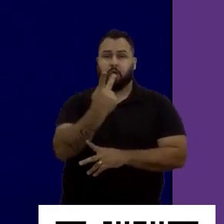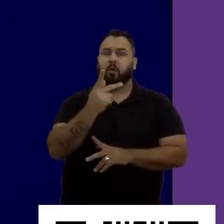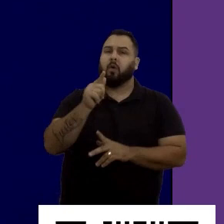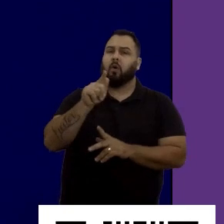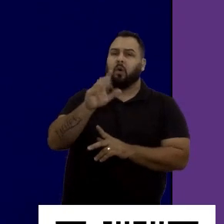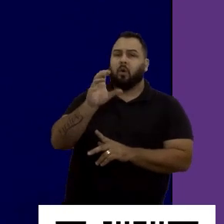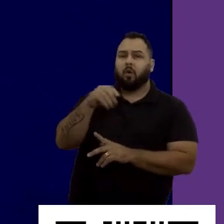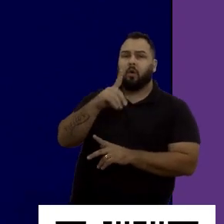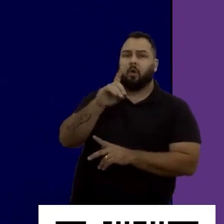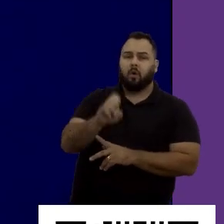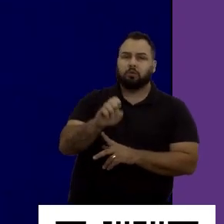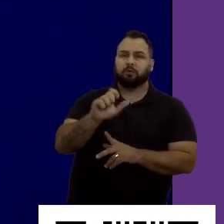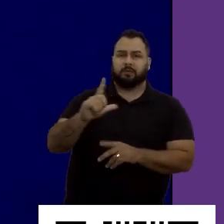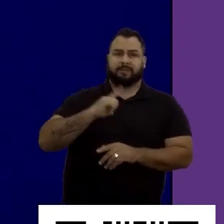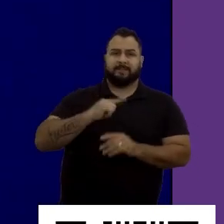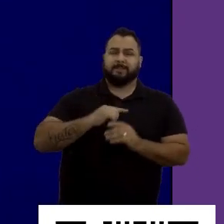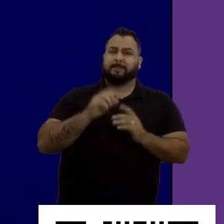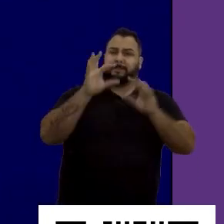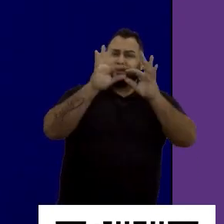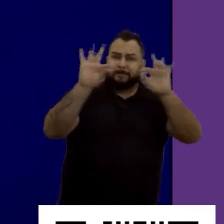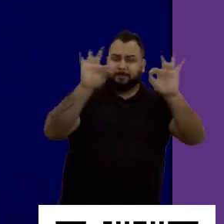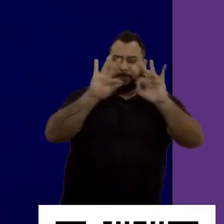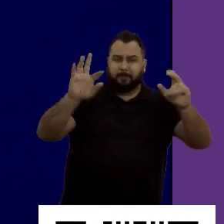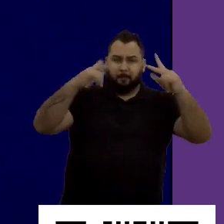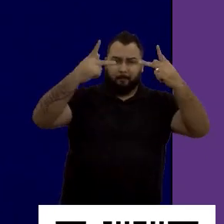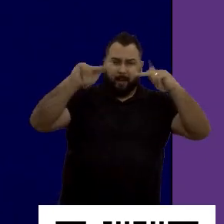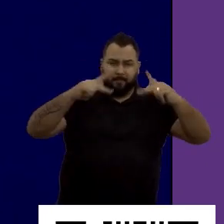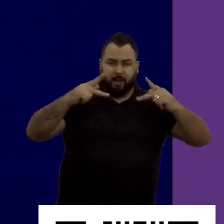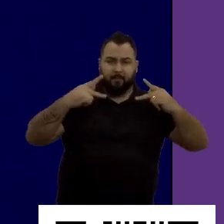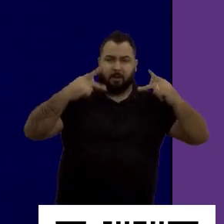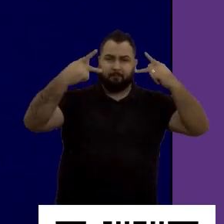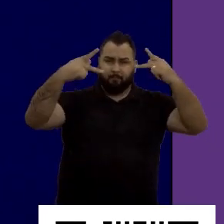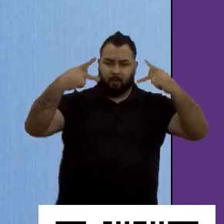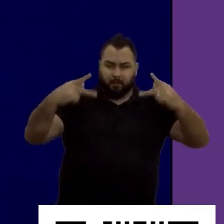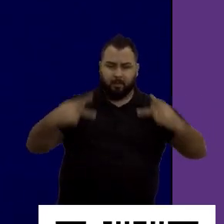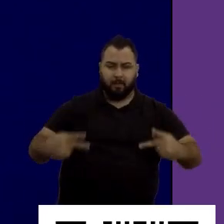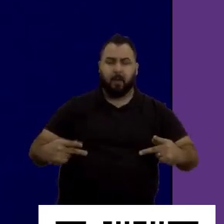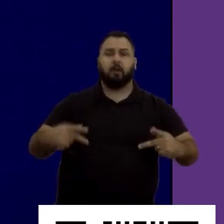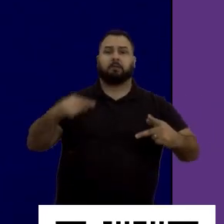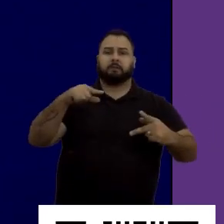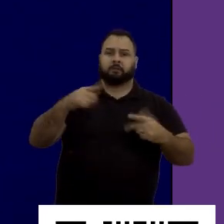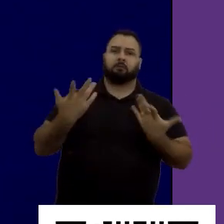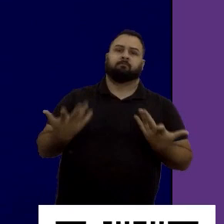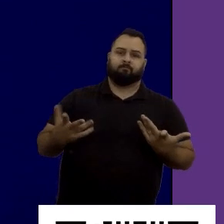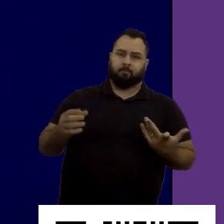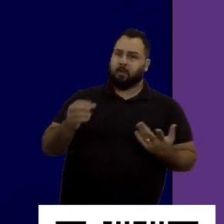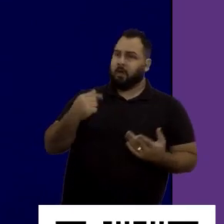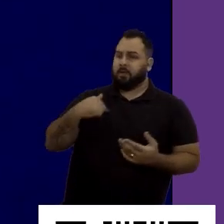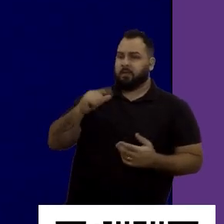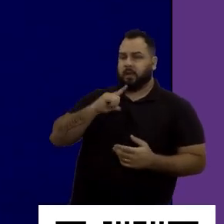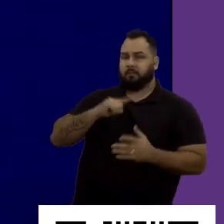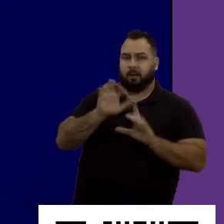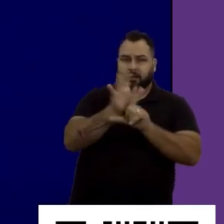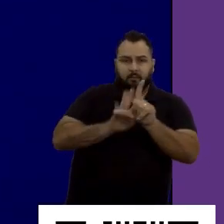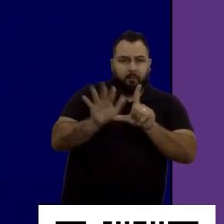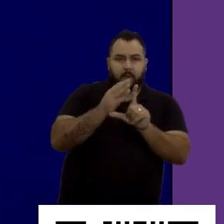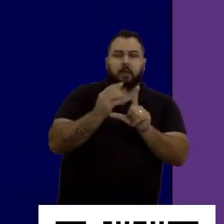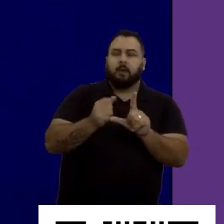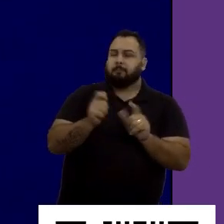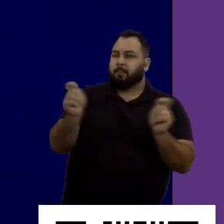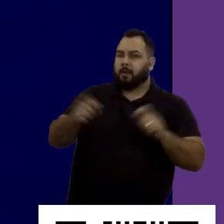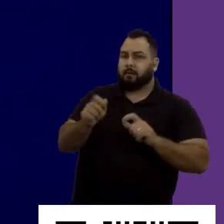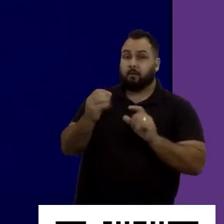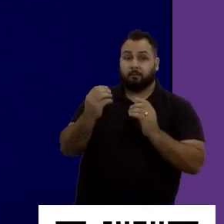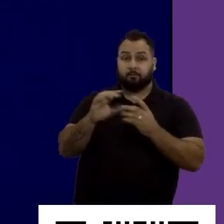inserir certos códigos para personalizar as plataformas que não permitem você inserir código algum e ou